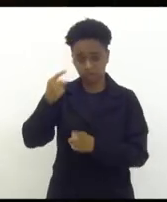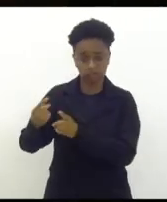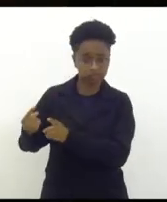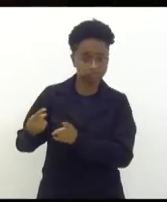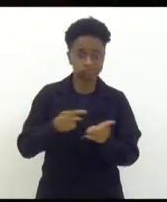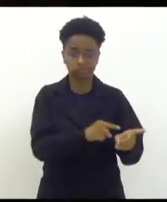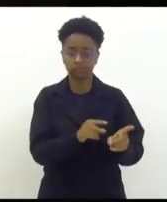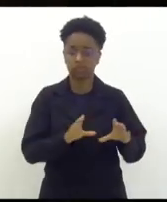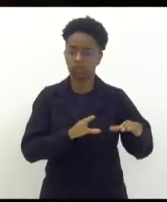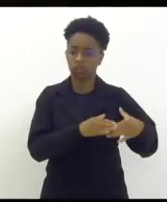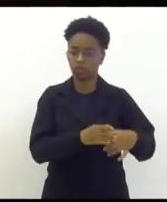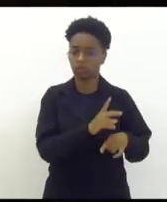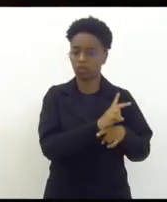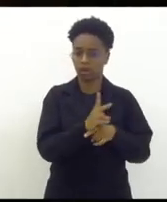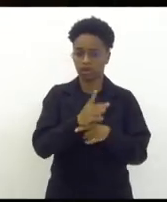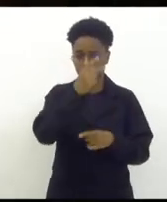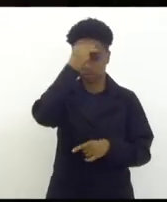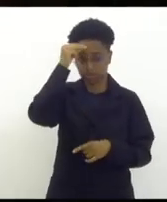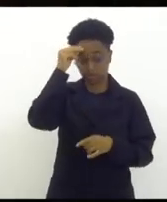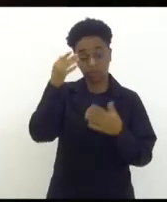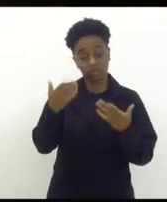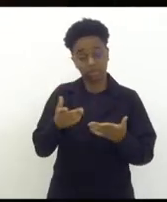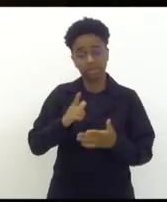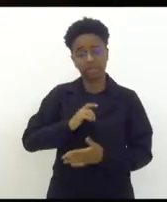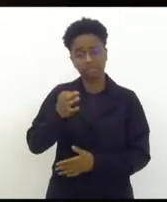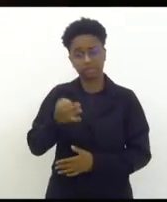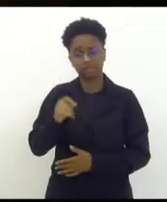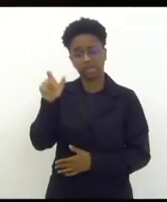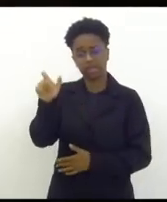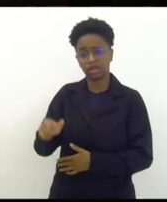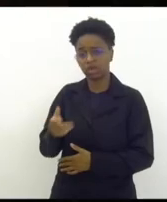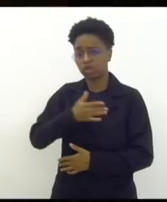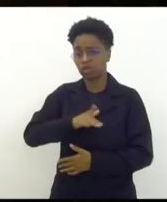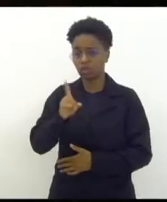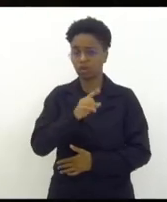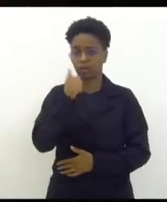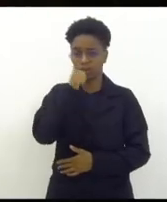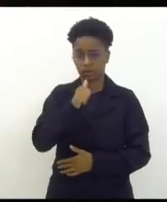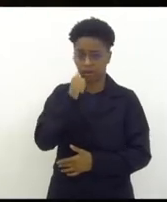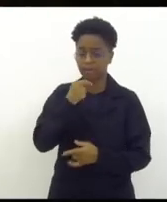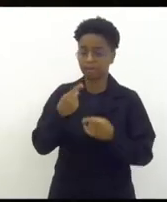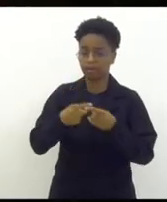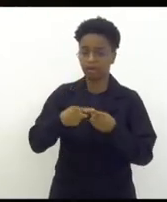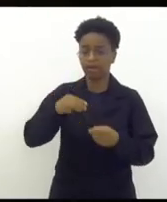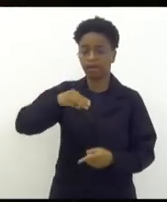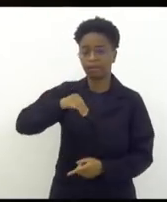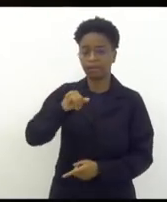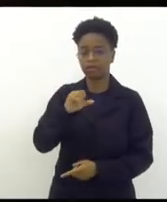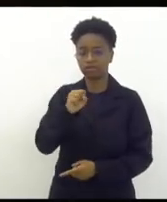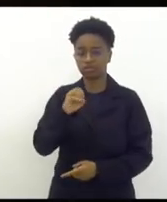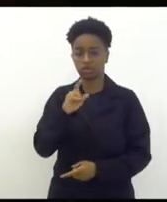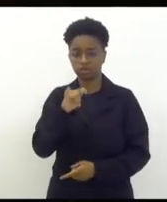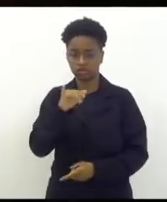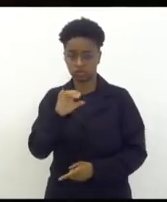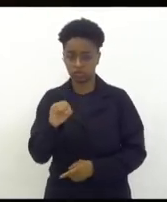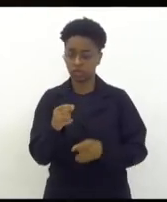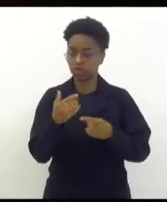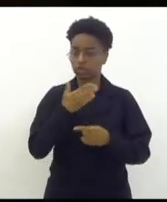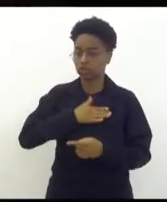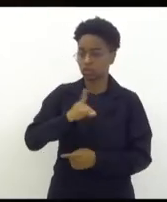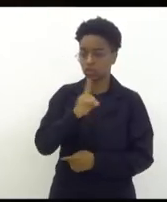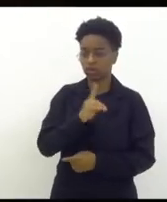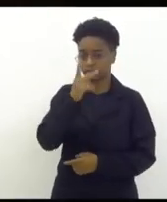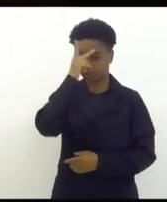municipal definitivamente o prefeito não gosta de mulher porque é um misógino o prefeito não gosta